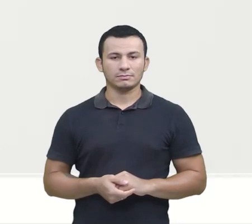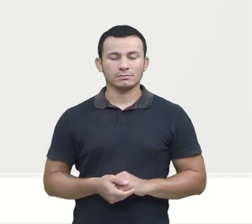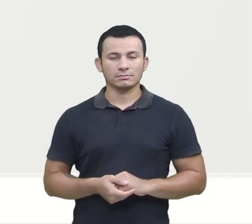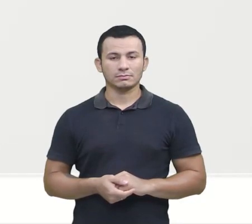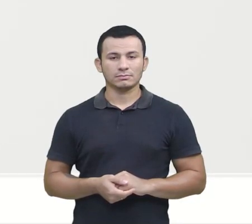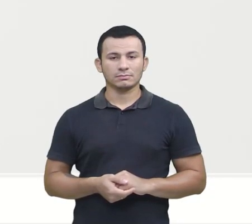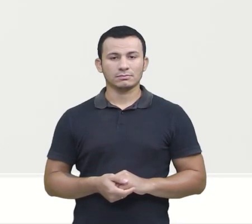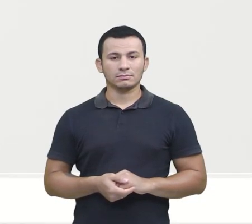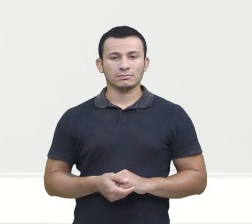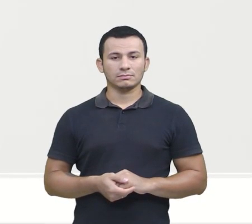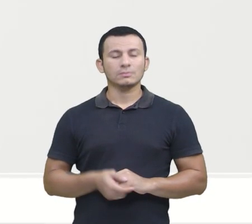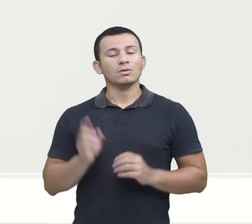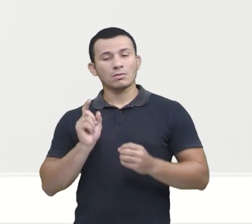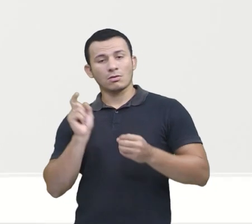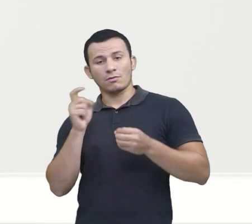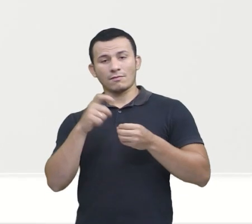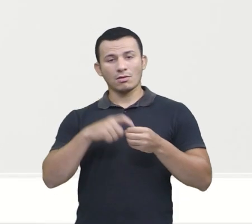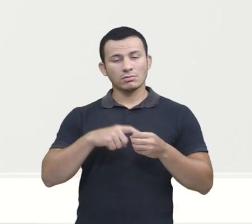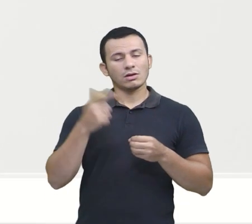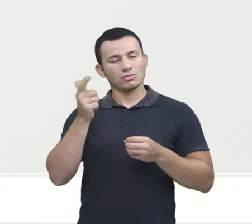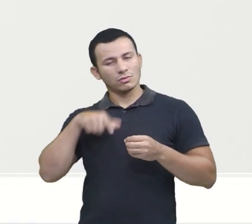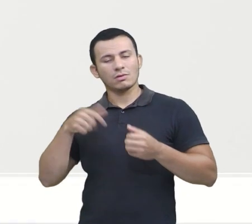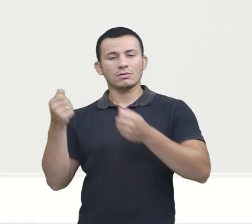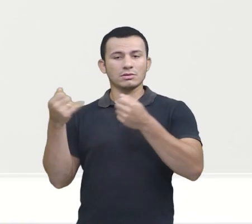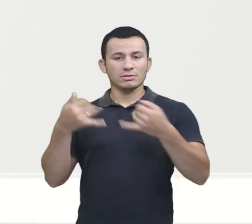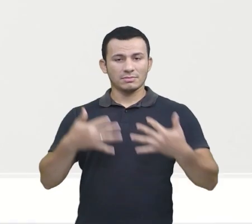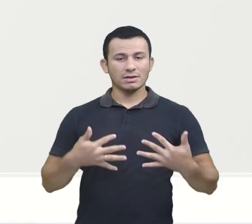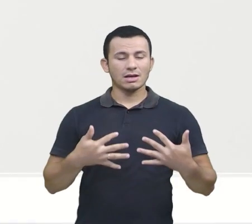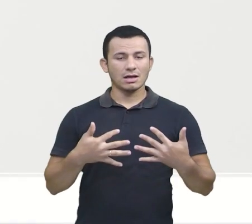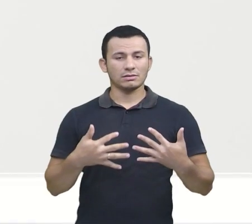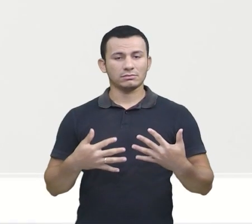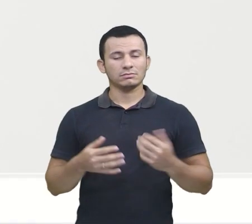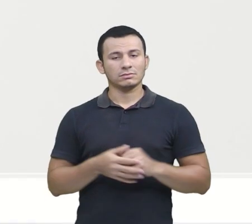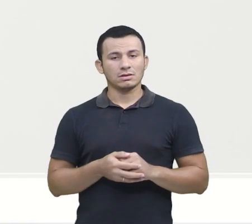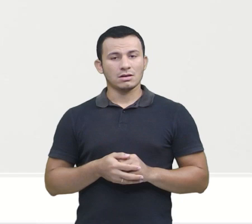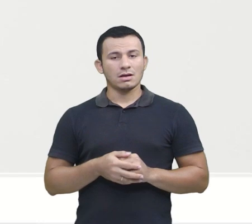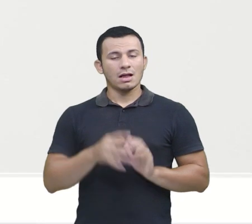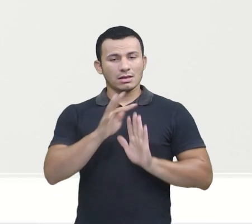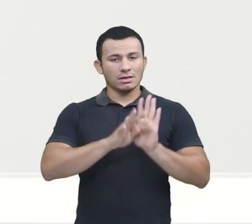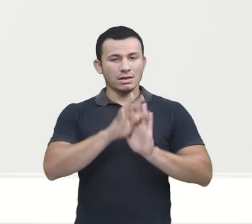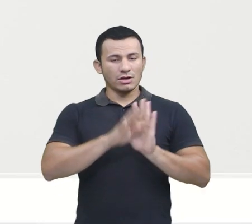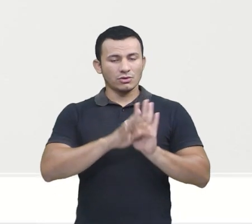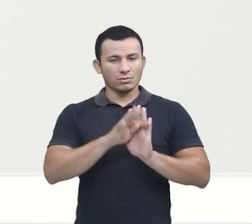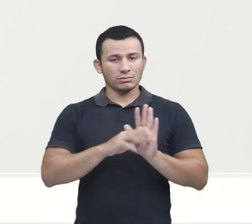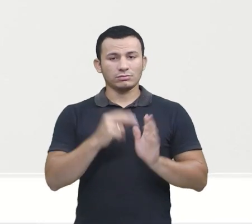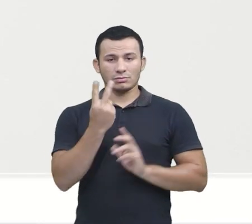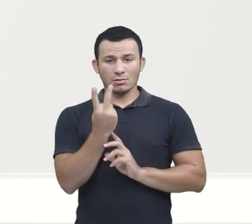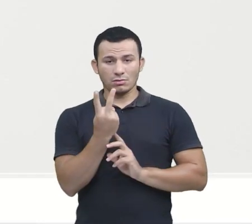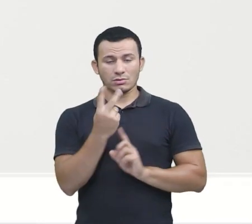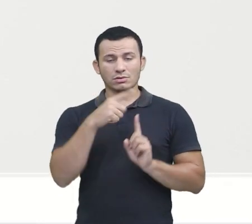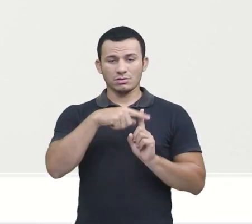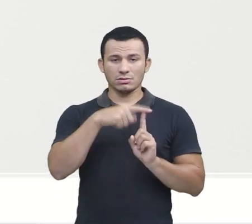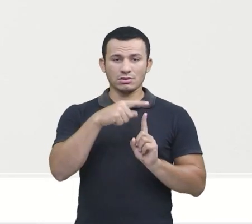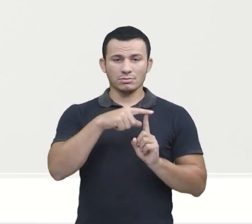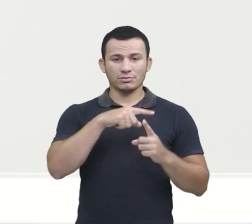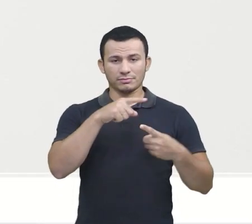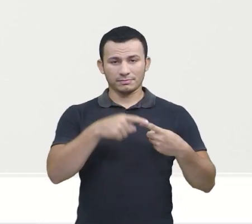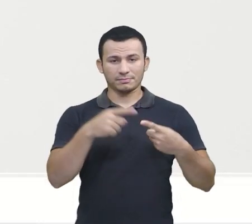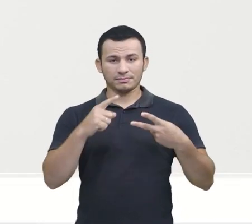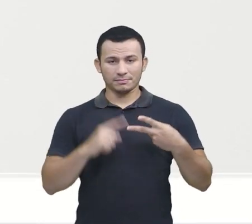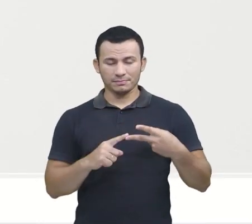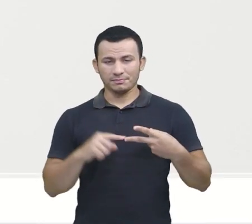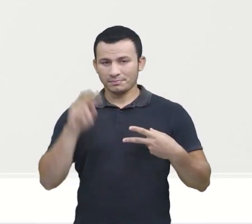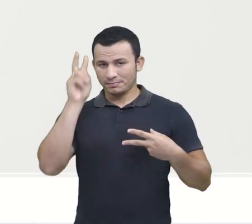nós podermos nos relembrar. O que é um texto multimodal? Vocês se lembram? Olha